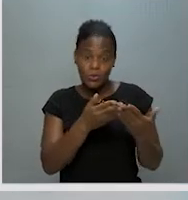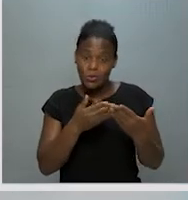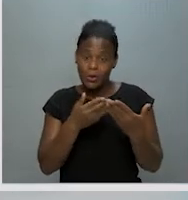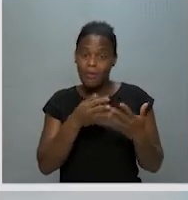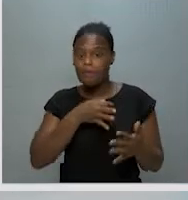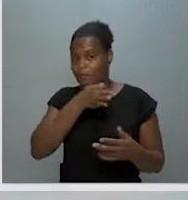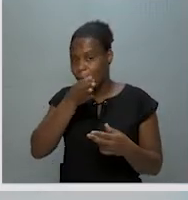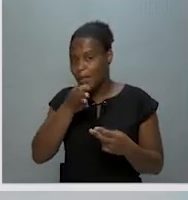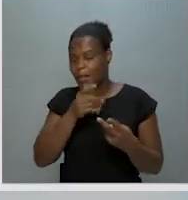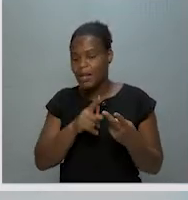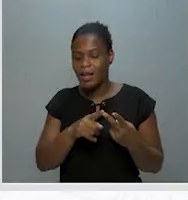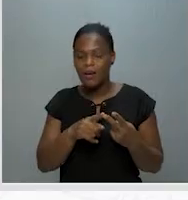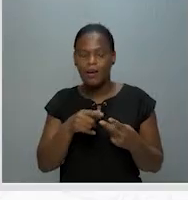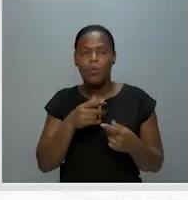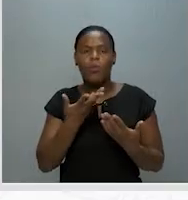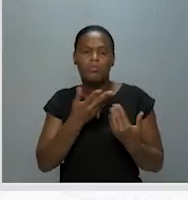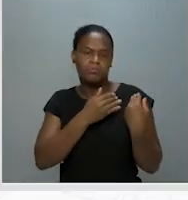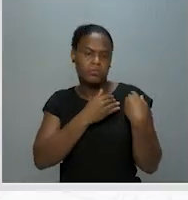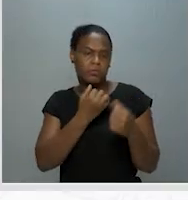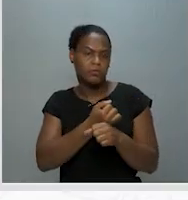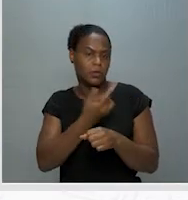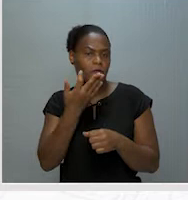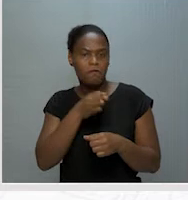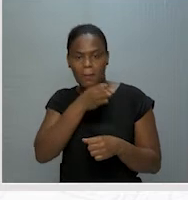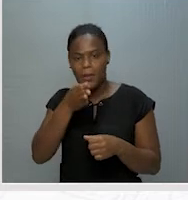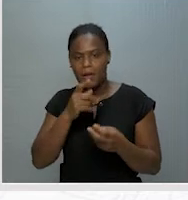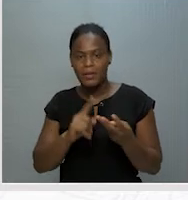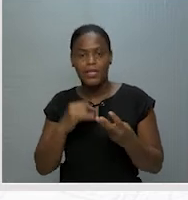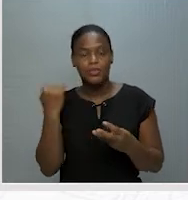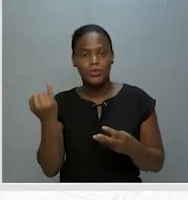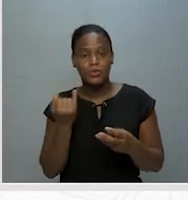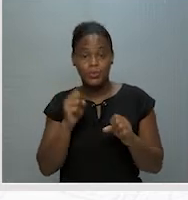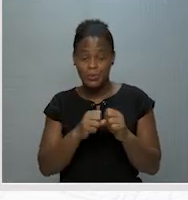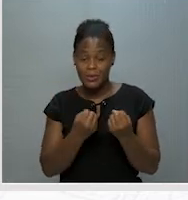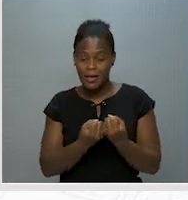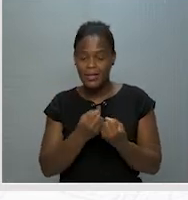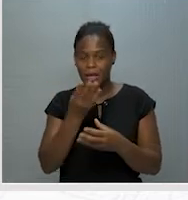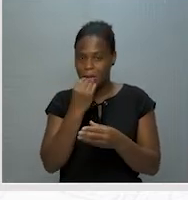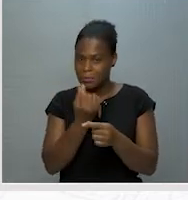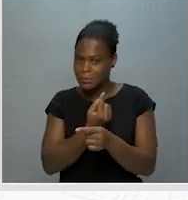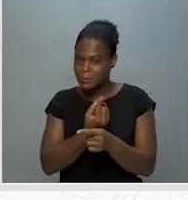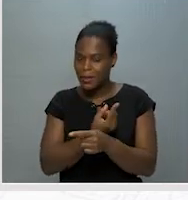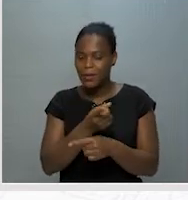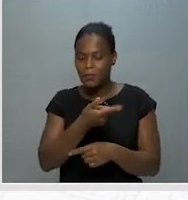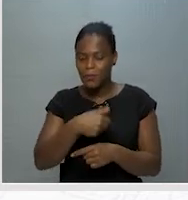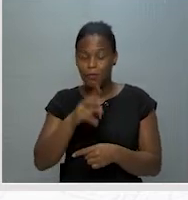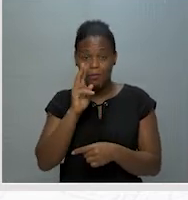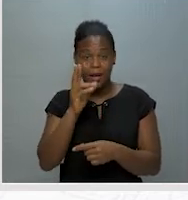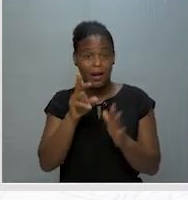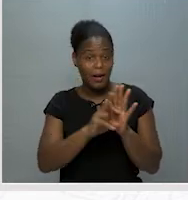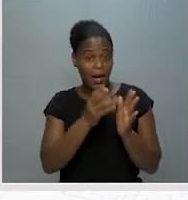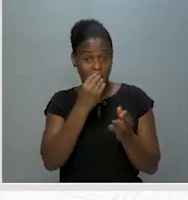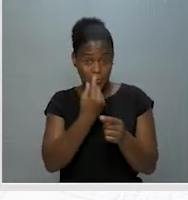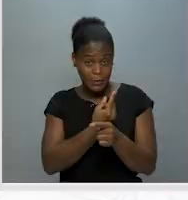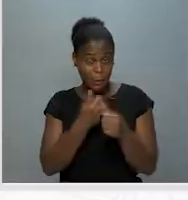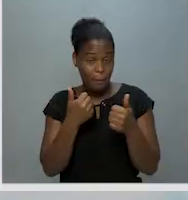estudamos sobre a família, funções da família, instituições sociais, alimentação, onde nós vimos regras para